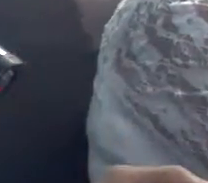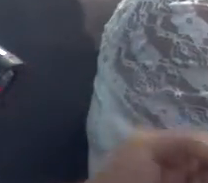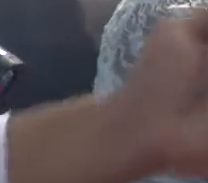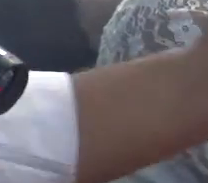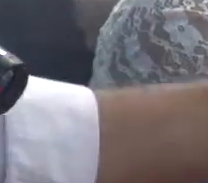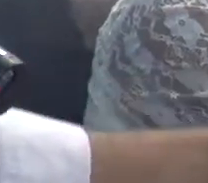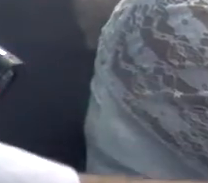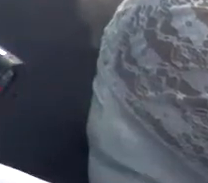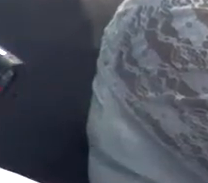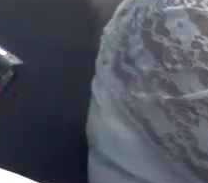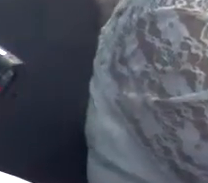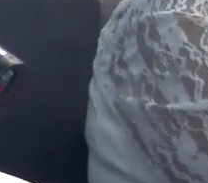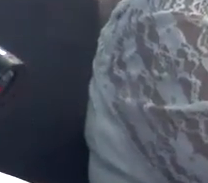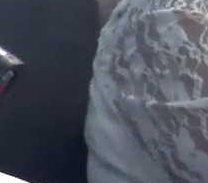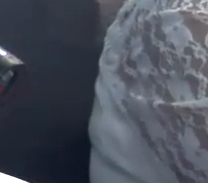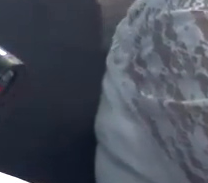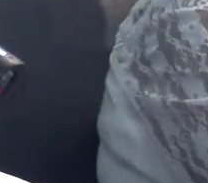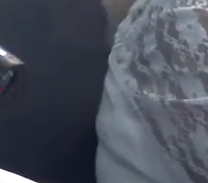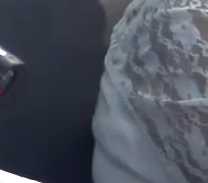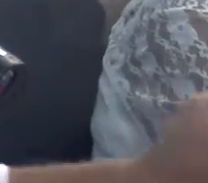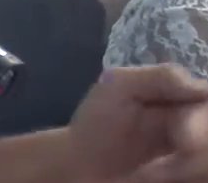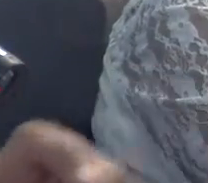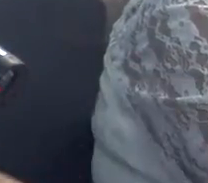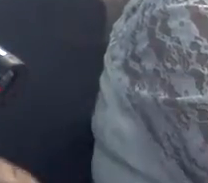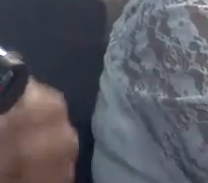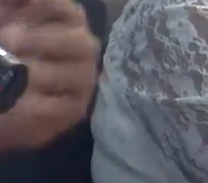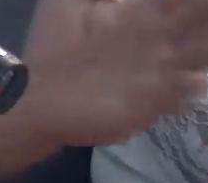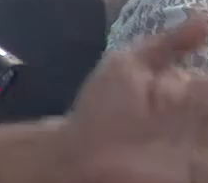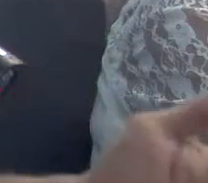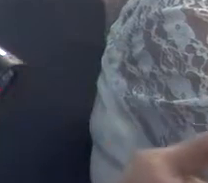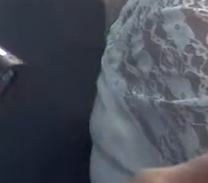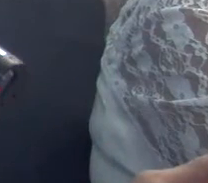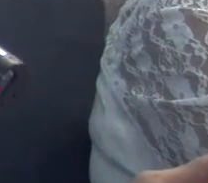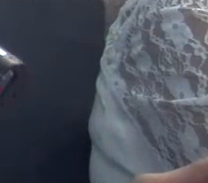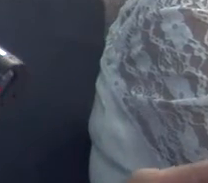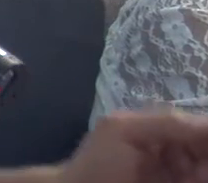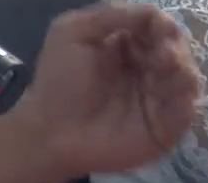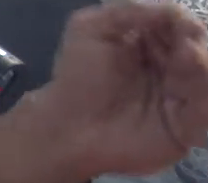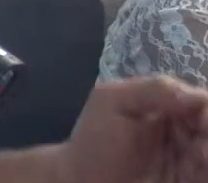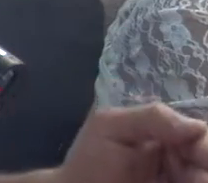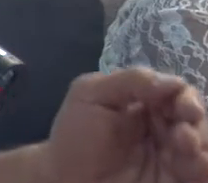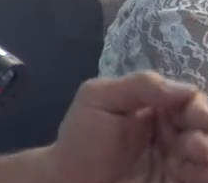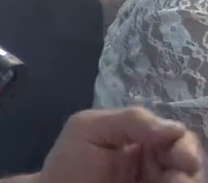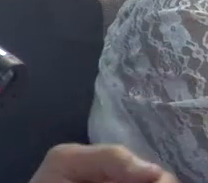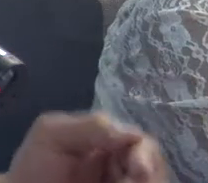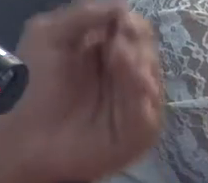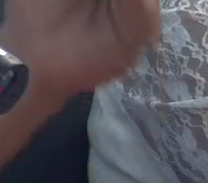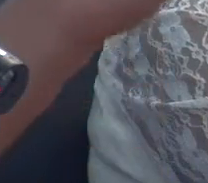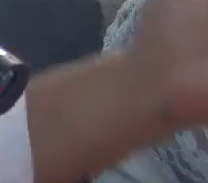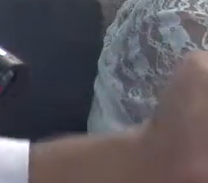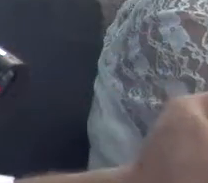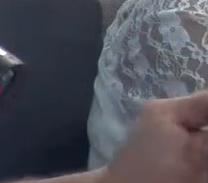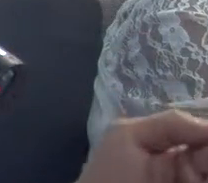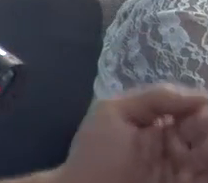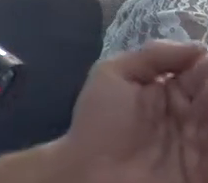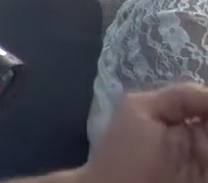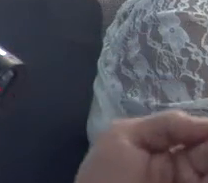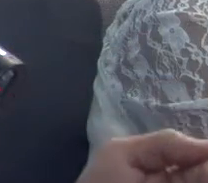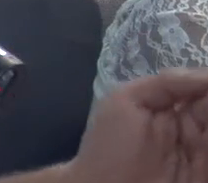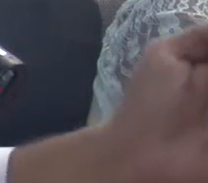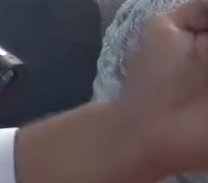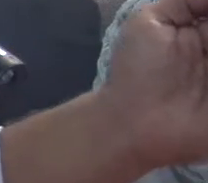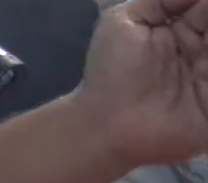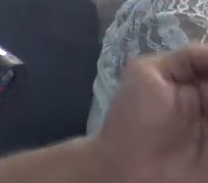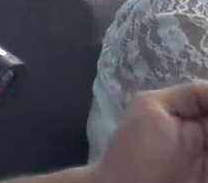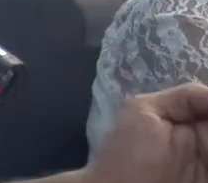buscando ser igual. Se nós, do Partido dos Trabalhadores, sempre trabalhamos para que todo mundo faça parte